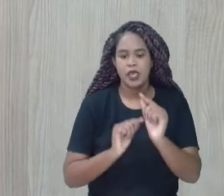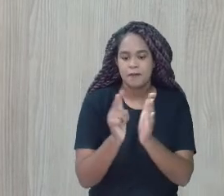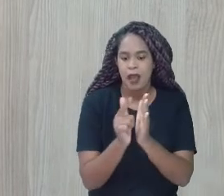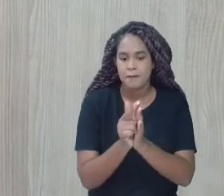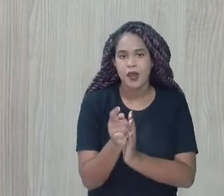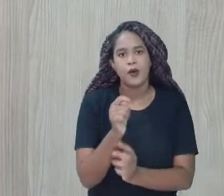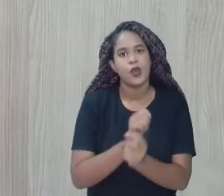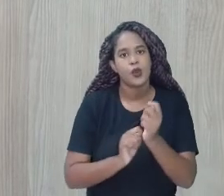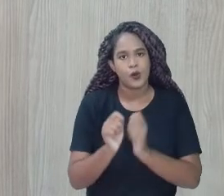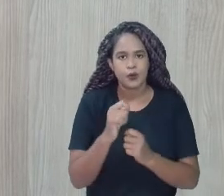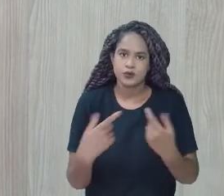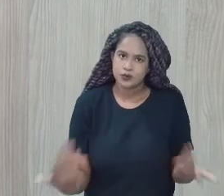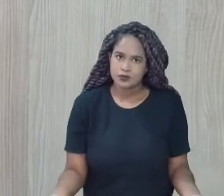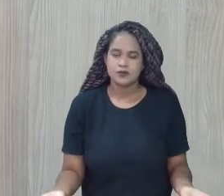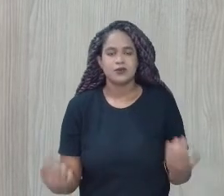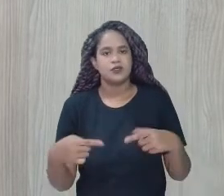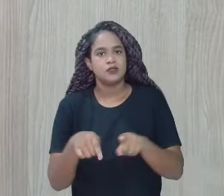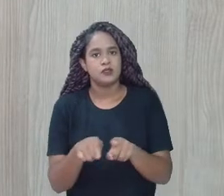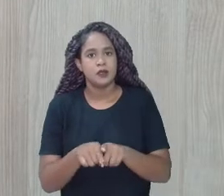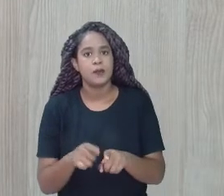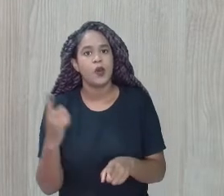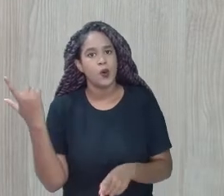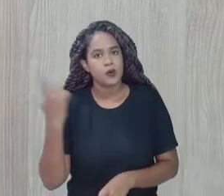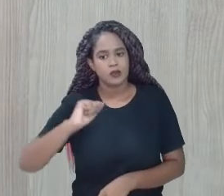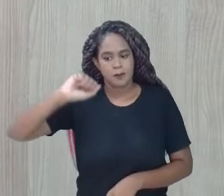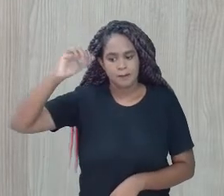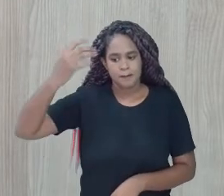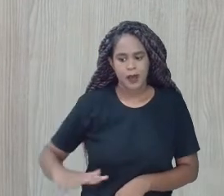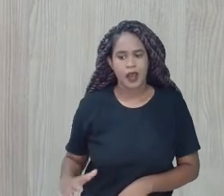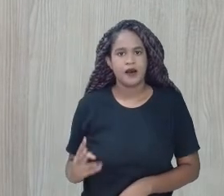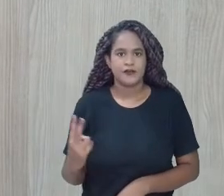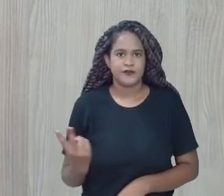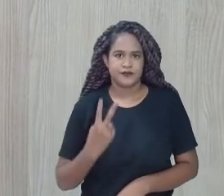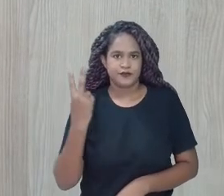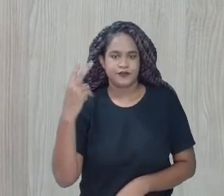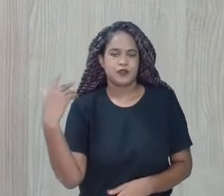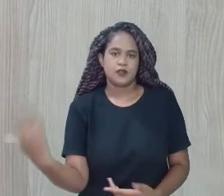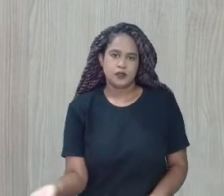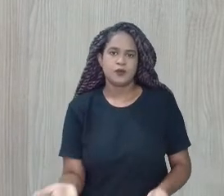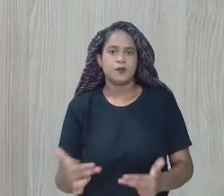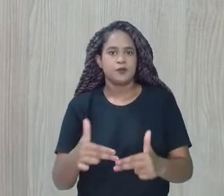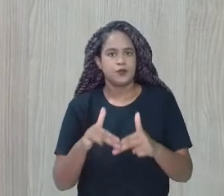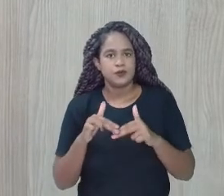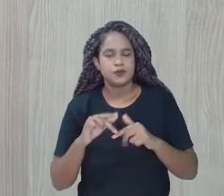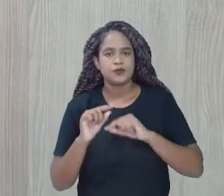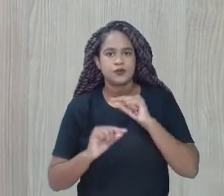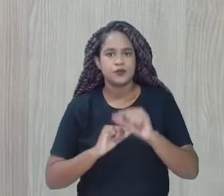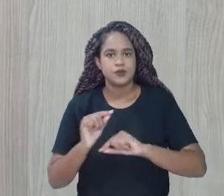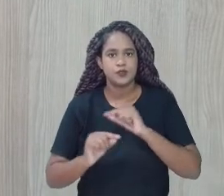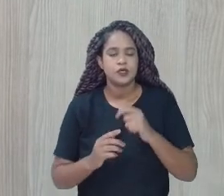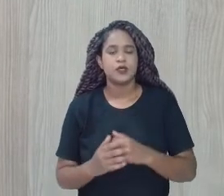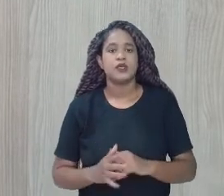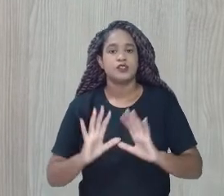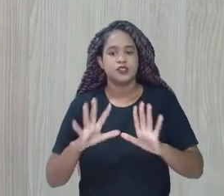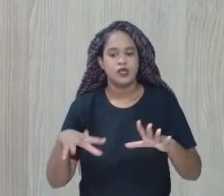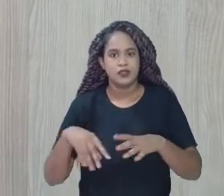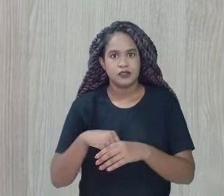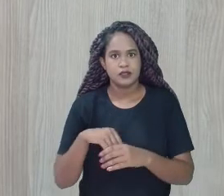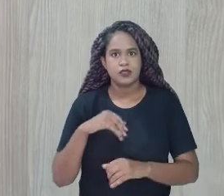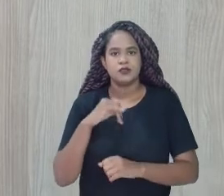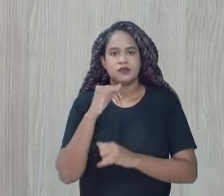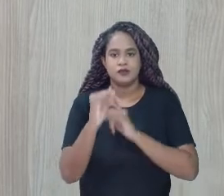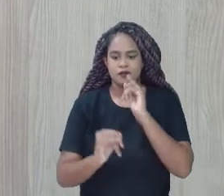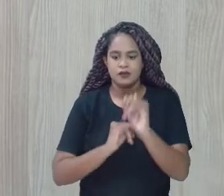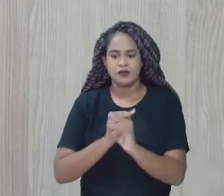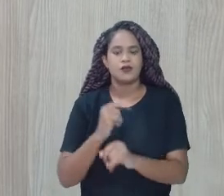gente tem produções mais baratas de se consumir porque acontece pelas vias digitais,